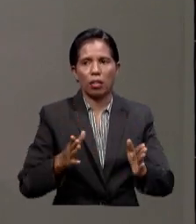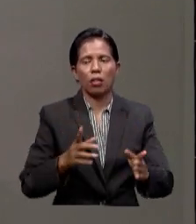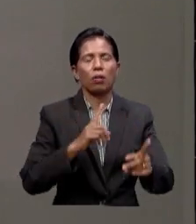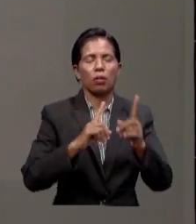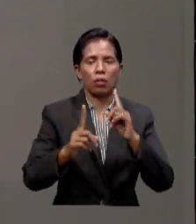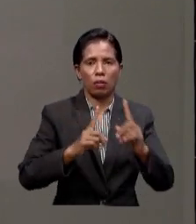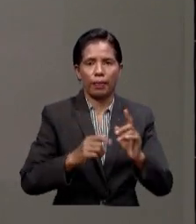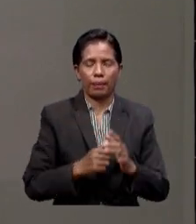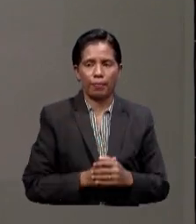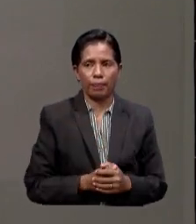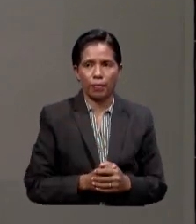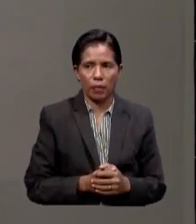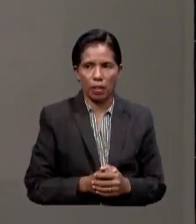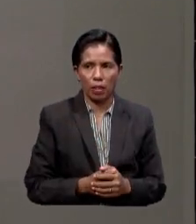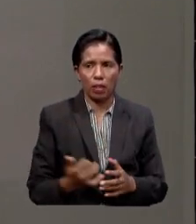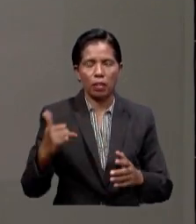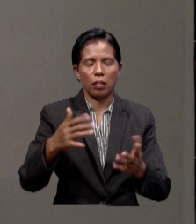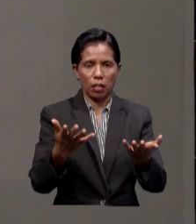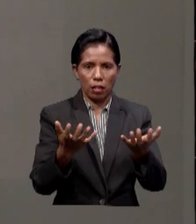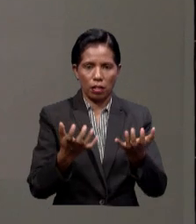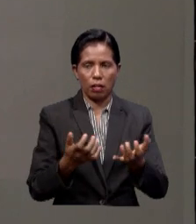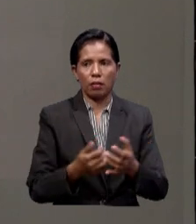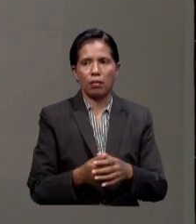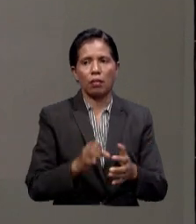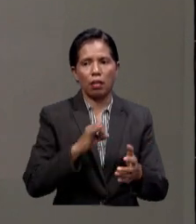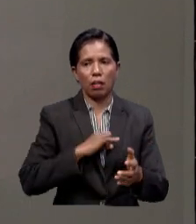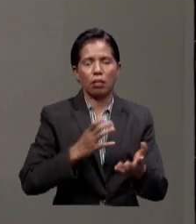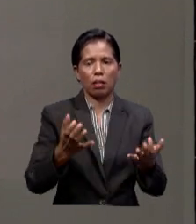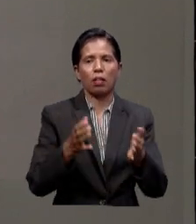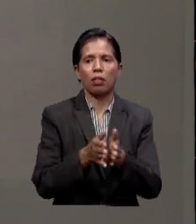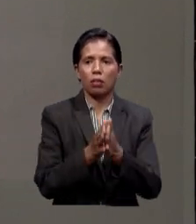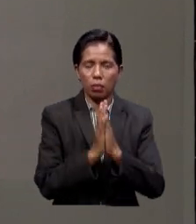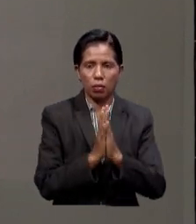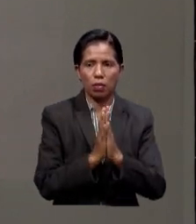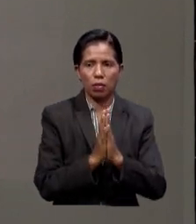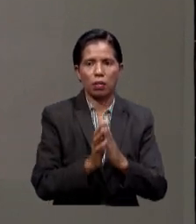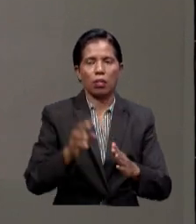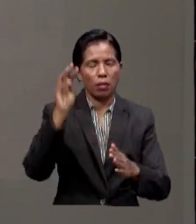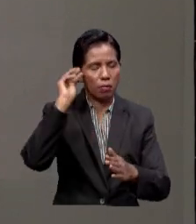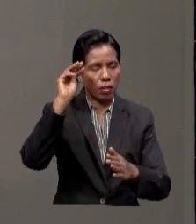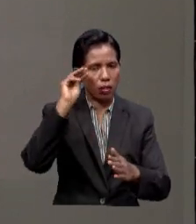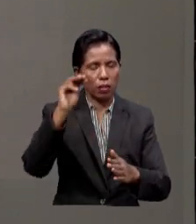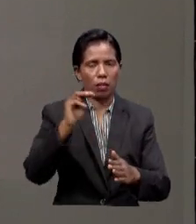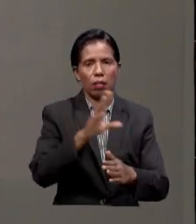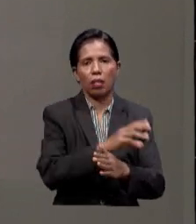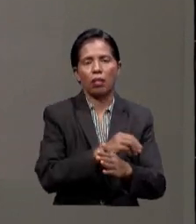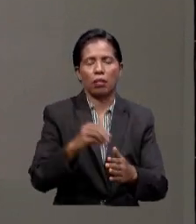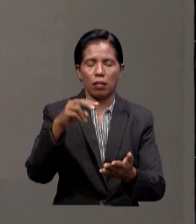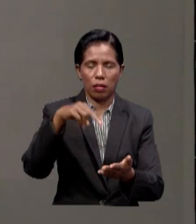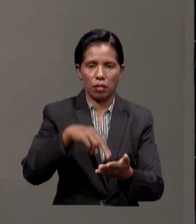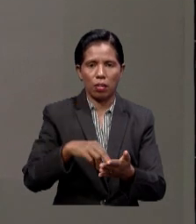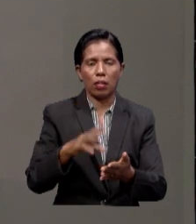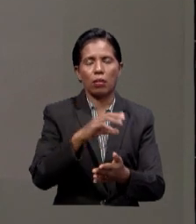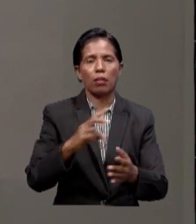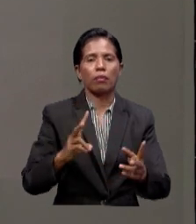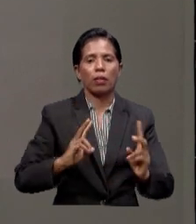politiza ba Sira ne interesse. Entah ho kara kusu ba ministeru ne bema ketutela ba iha suntu veterano ne